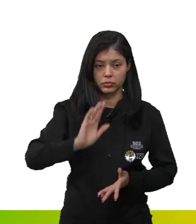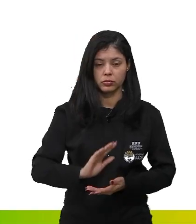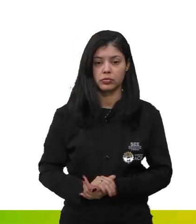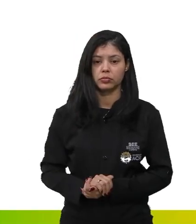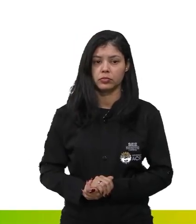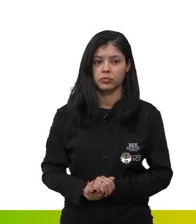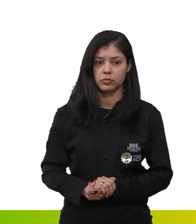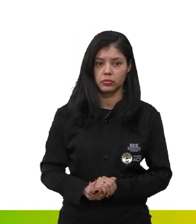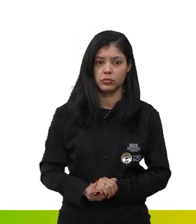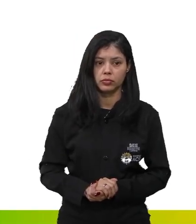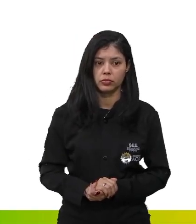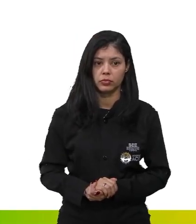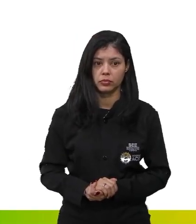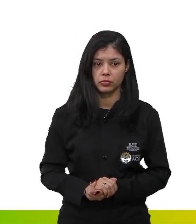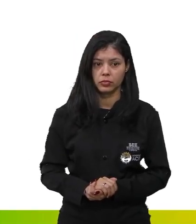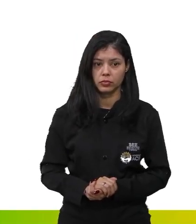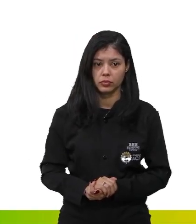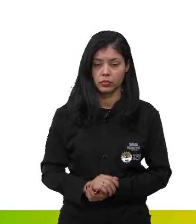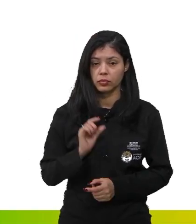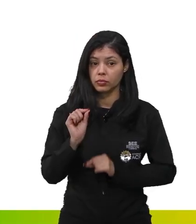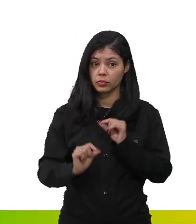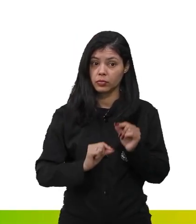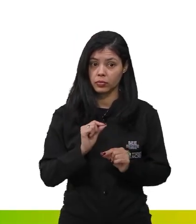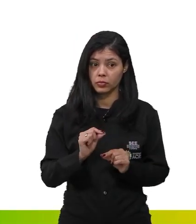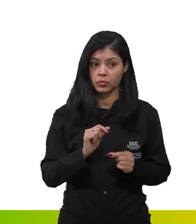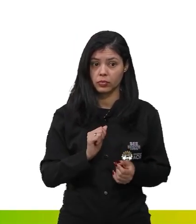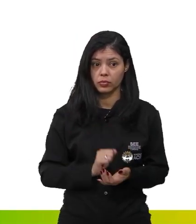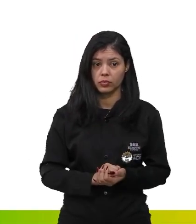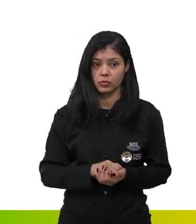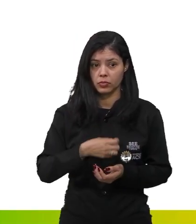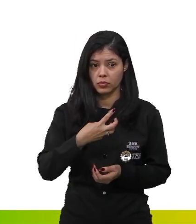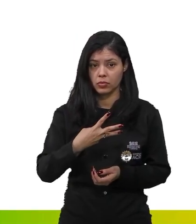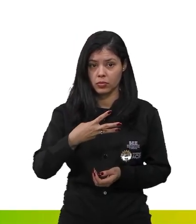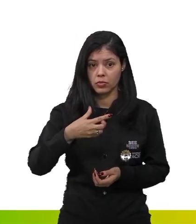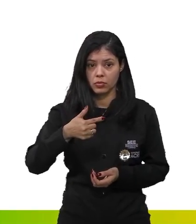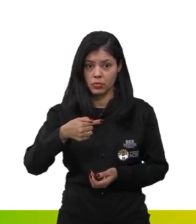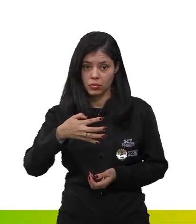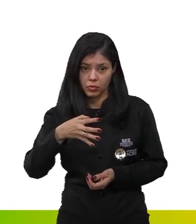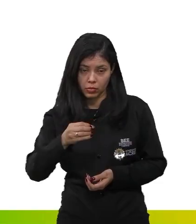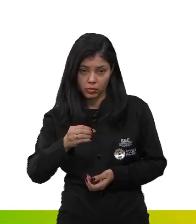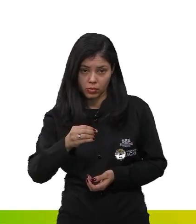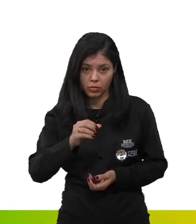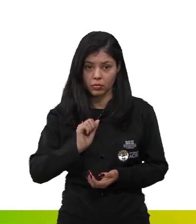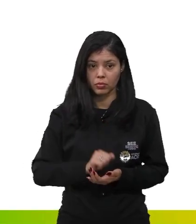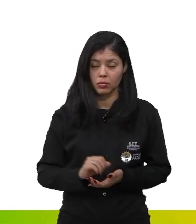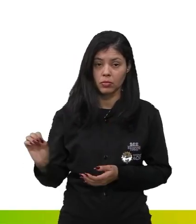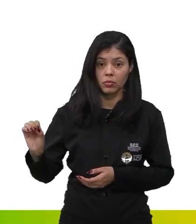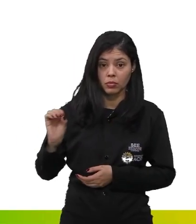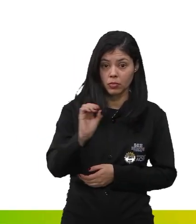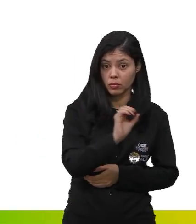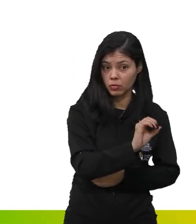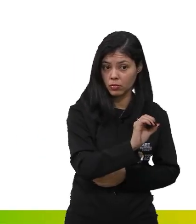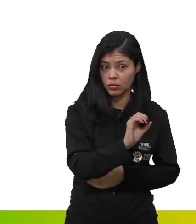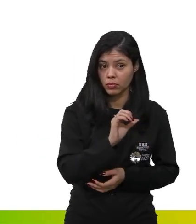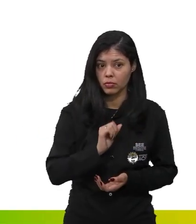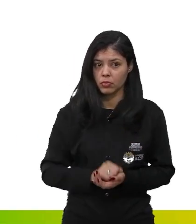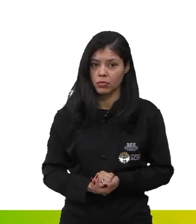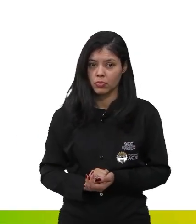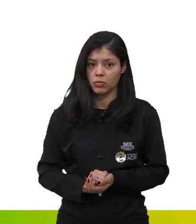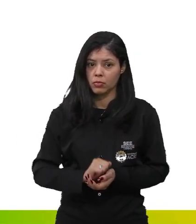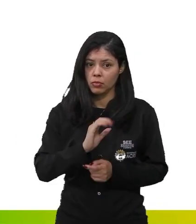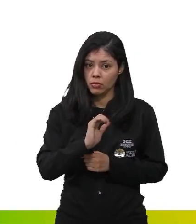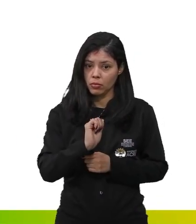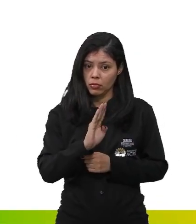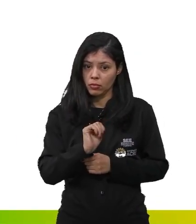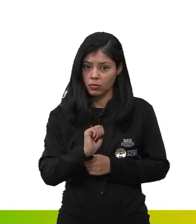A linha de Tordesilhas seria a 370 léguas a oeste de Cabo